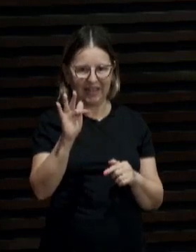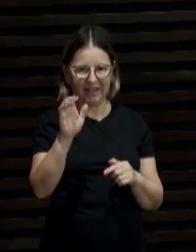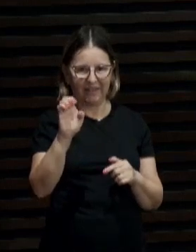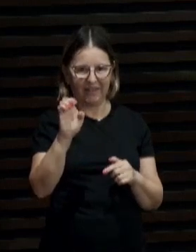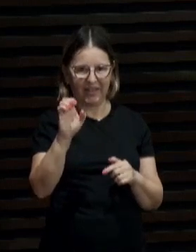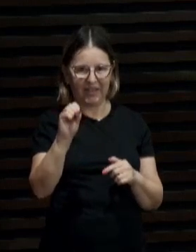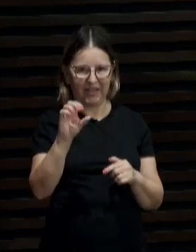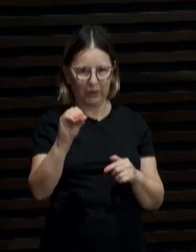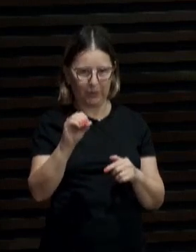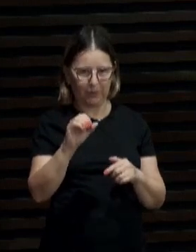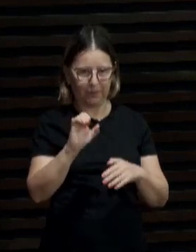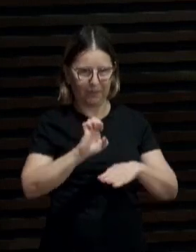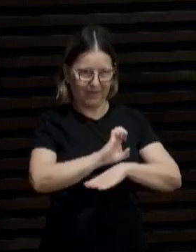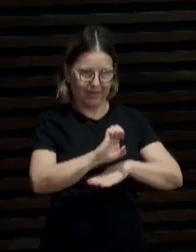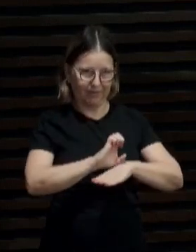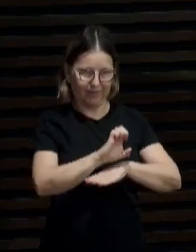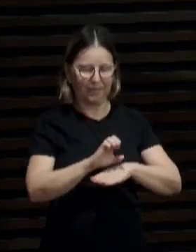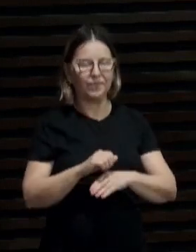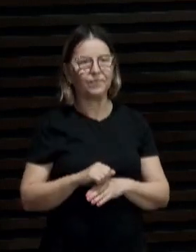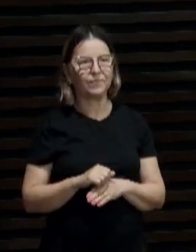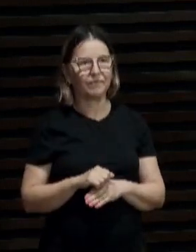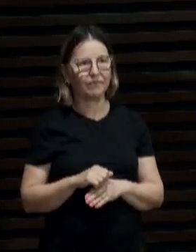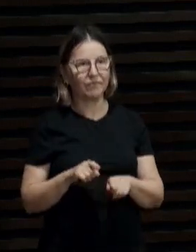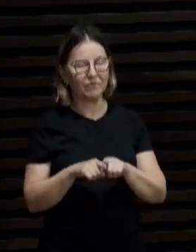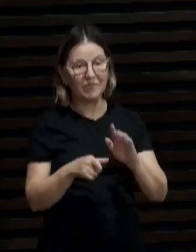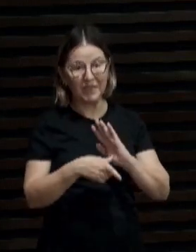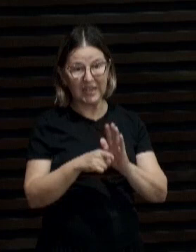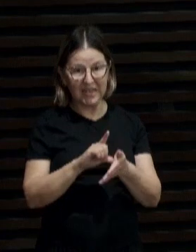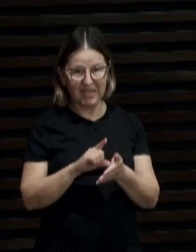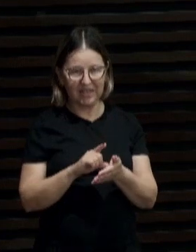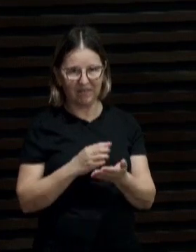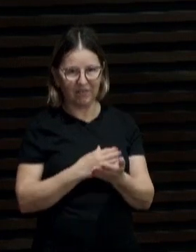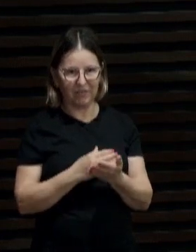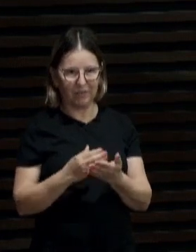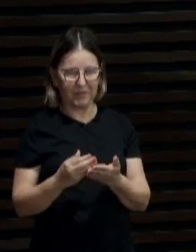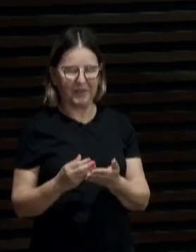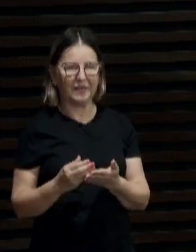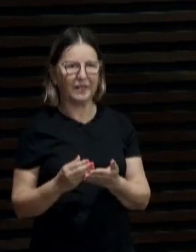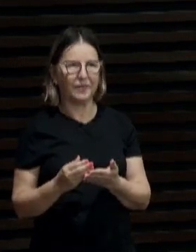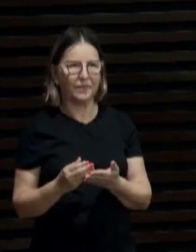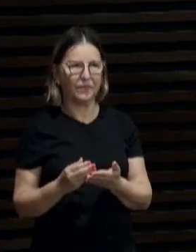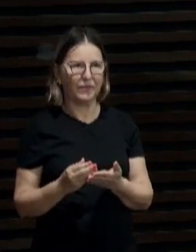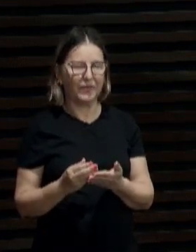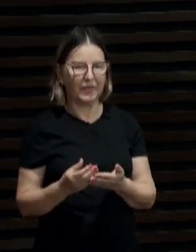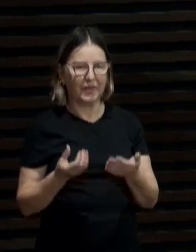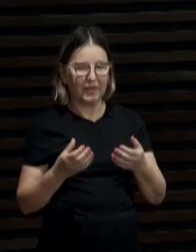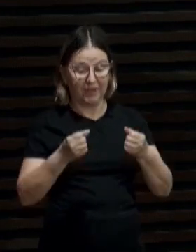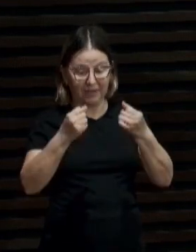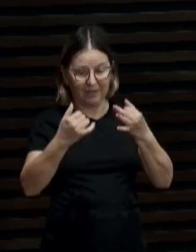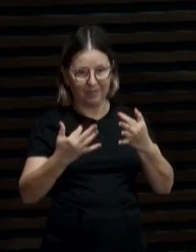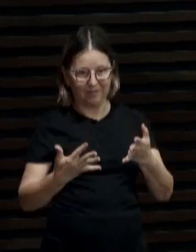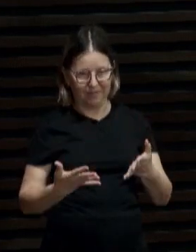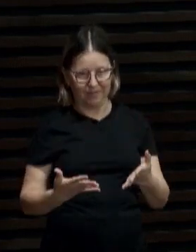Antes, porém, de nós considerarmos o conteúdo dessa carta e irmos para o boletim, eu gostaria de considerar algumas